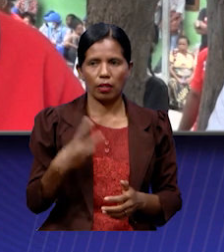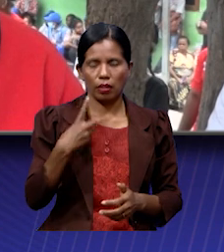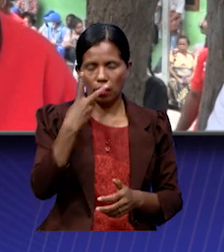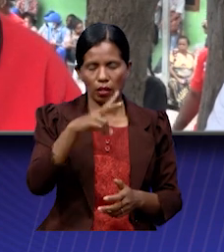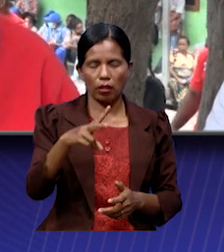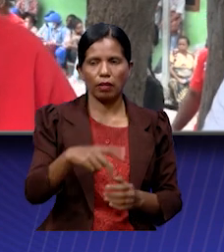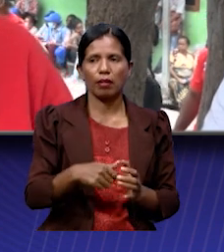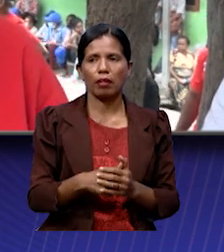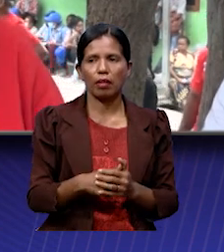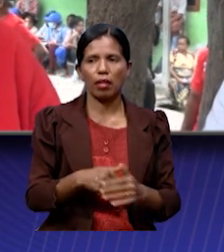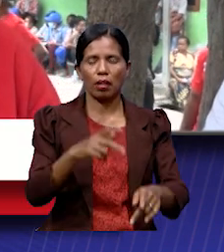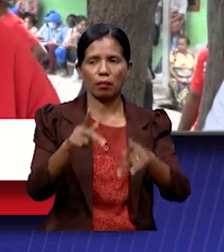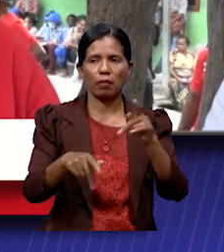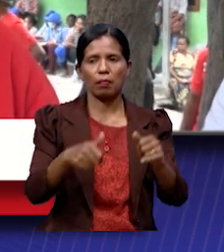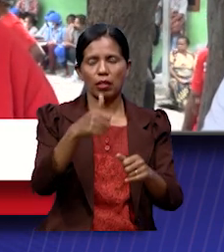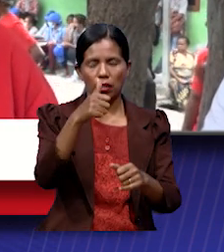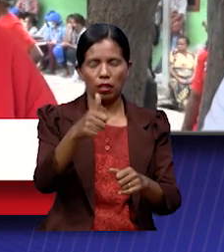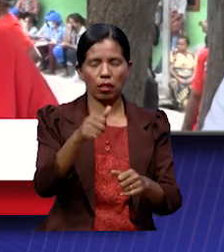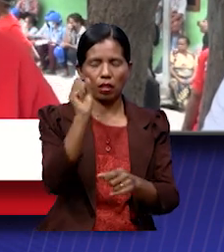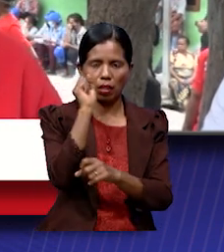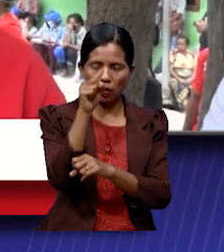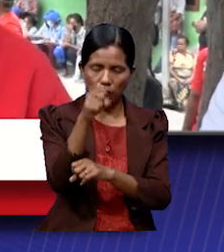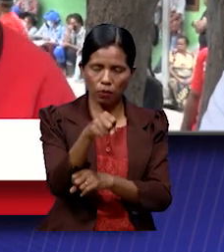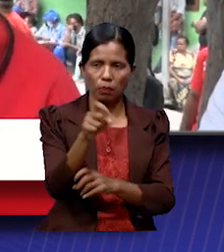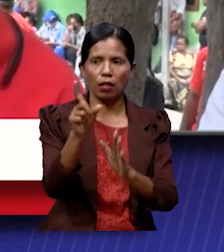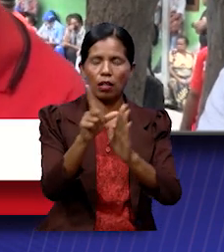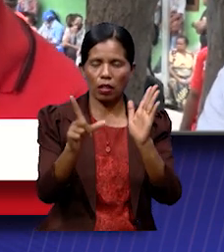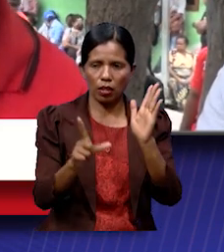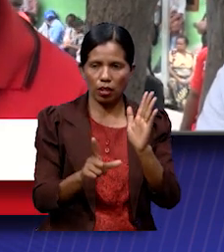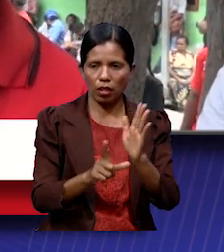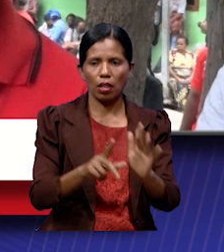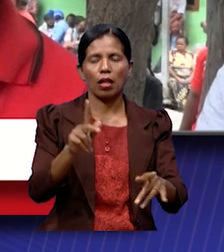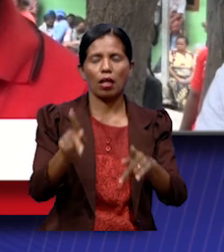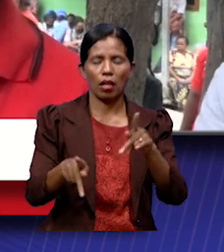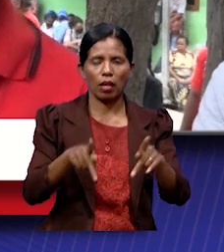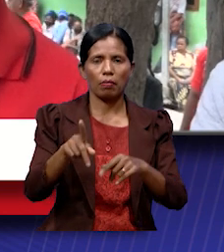hare kataka, nia é maida que hakruk ba Constituição da República,